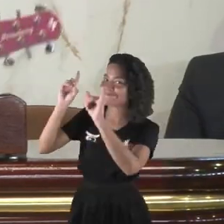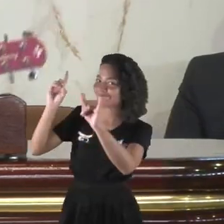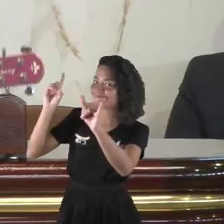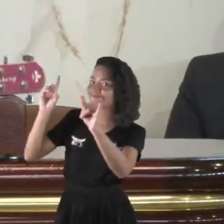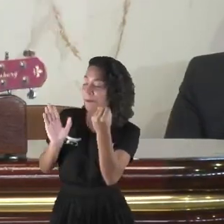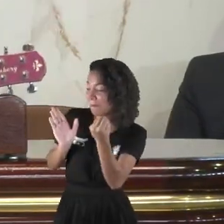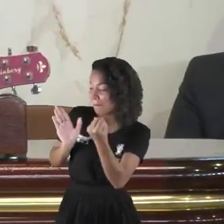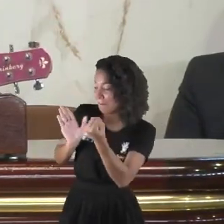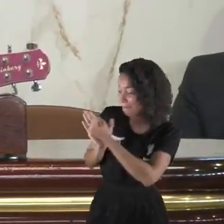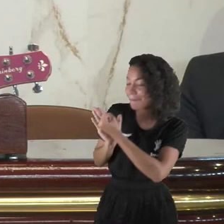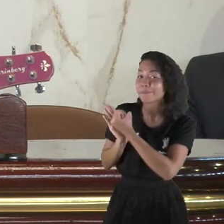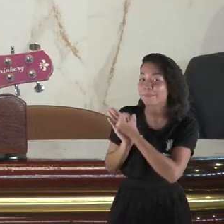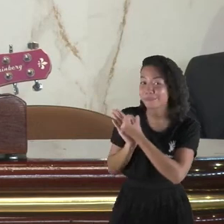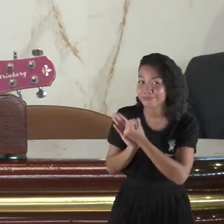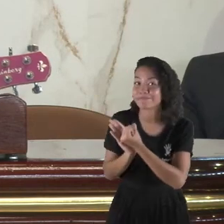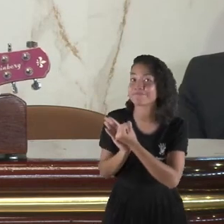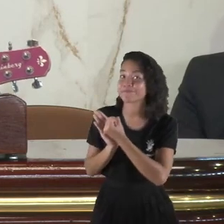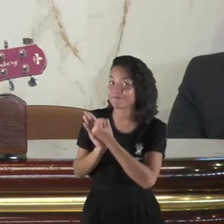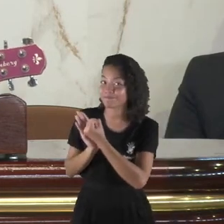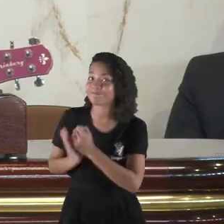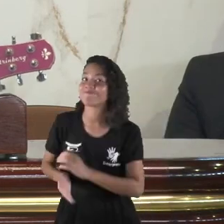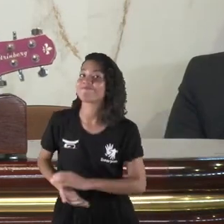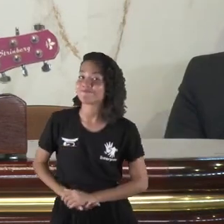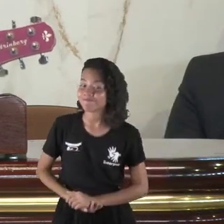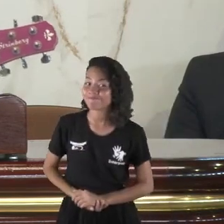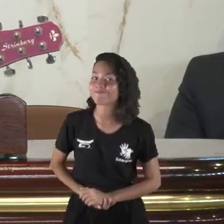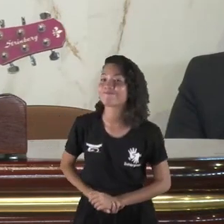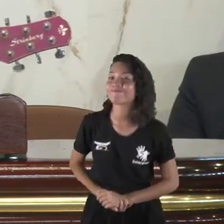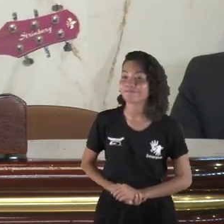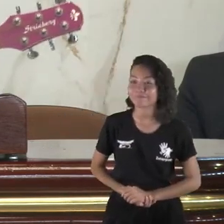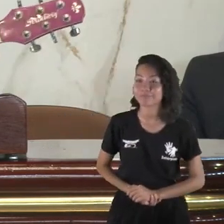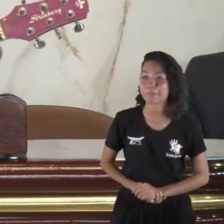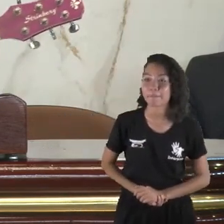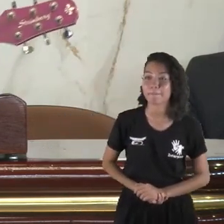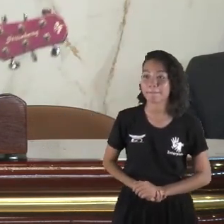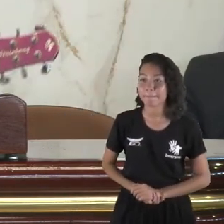da promessa que Ele te